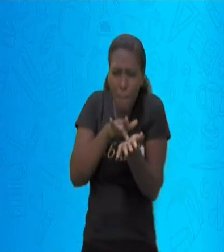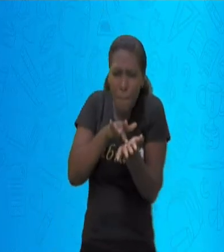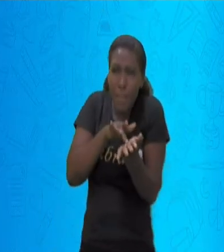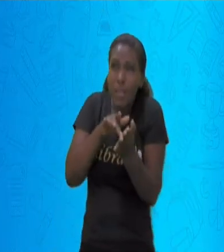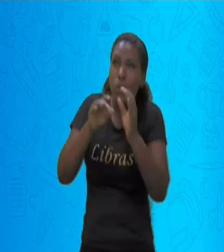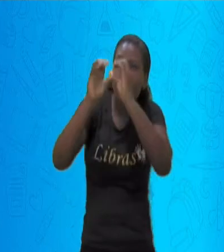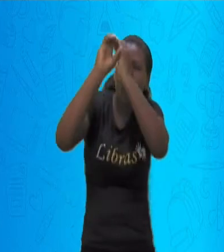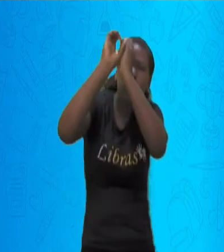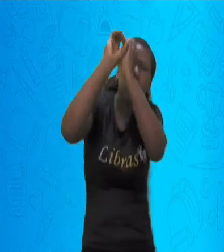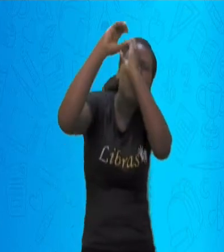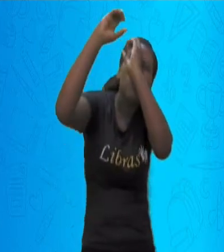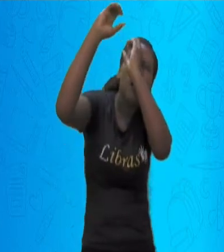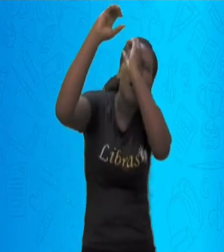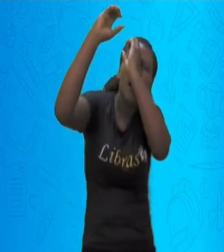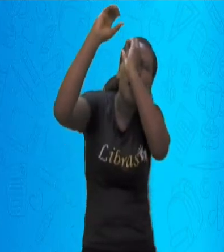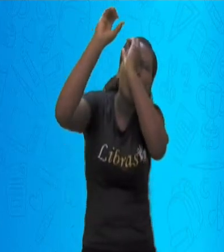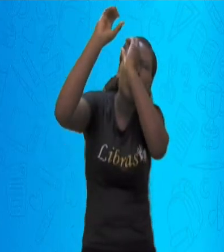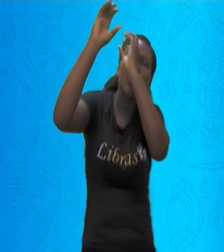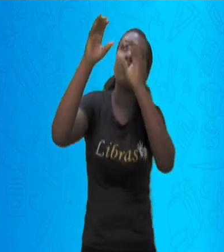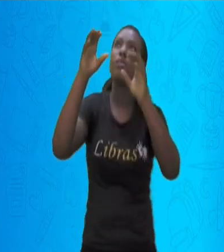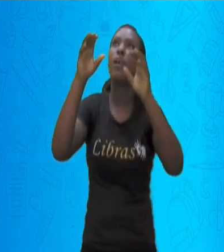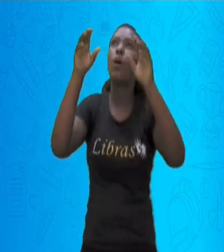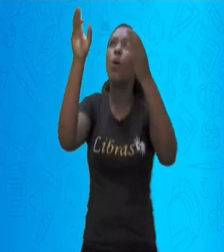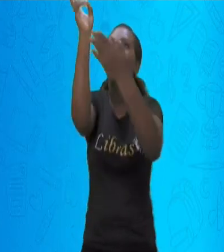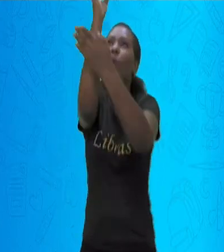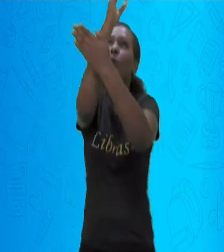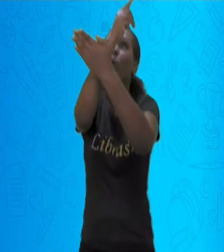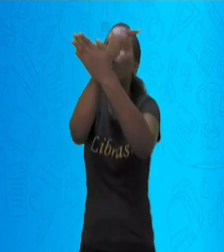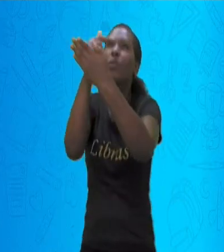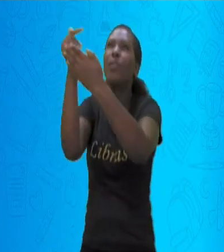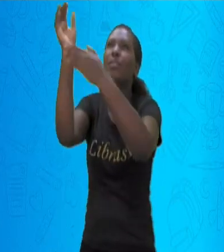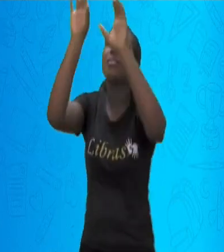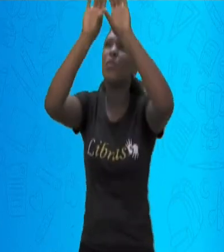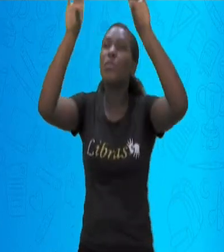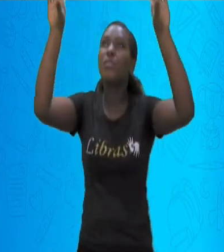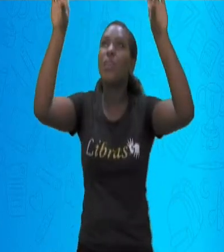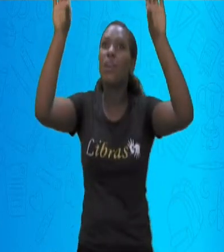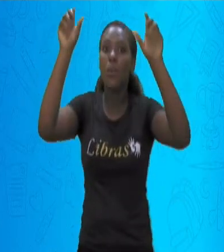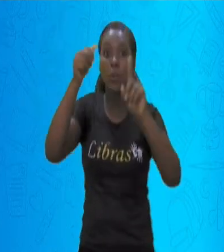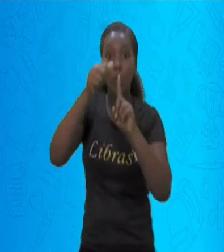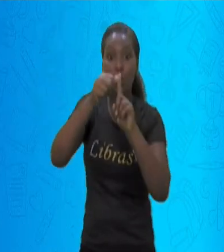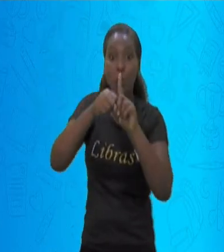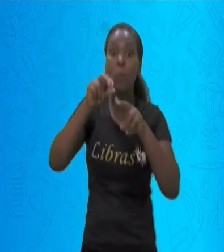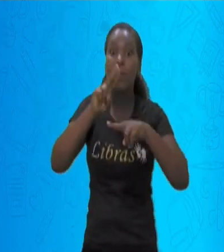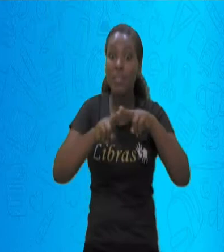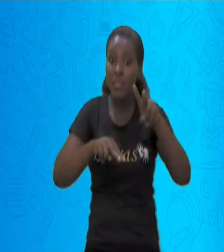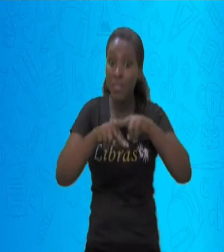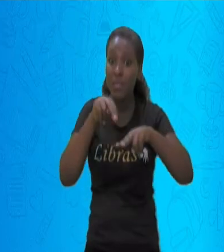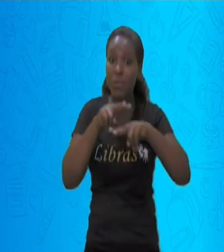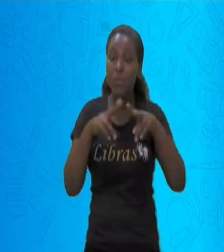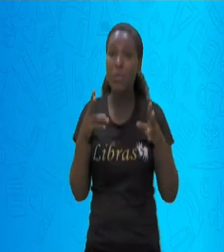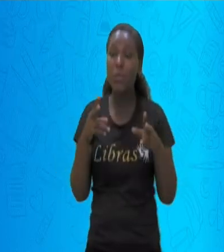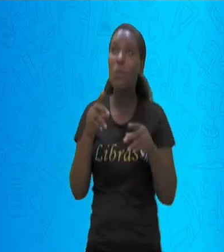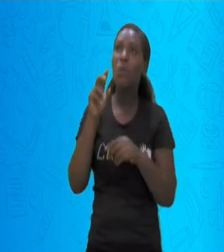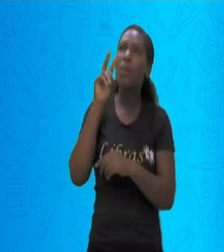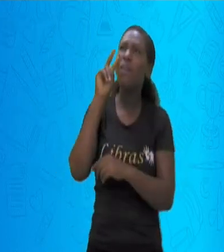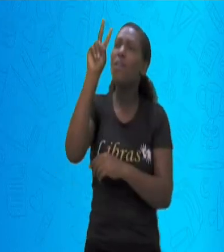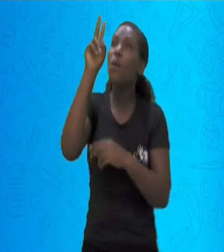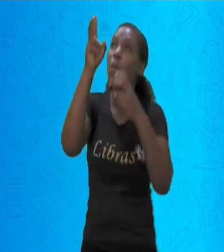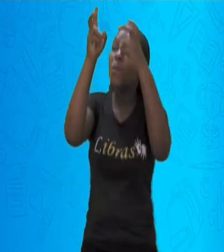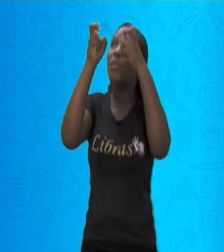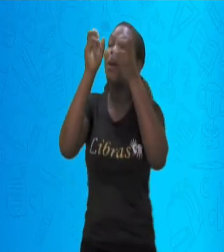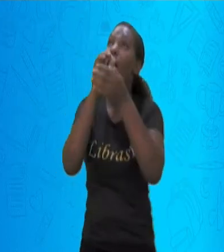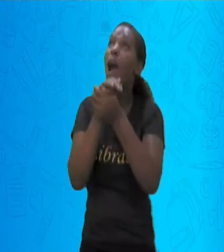um desenho do céu na época de junho, que quando eles foram criar essa bandeira,